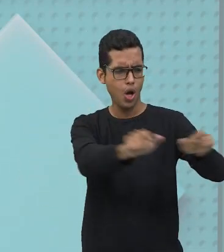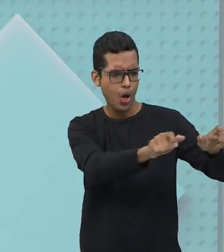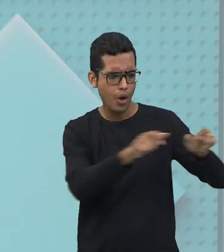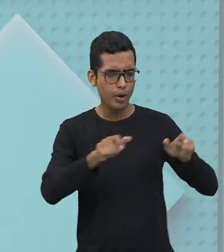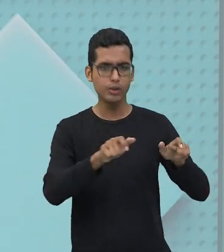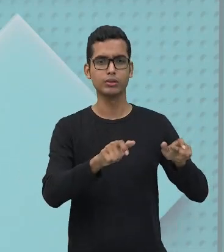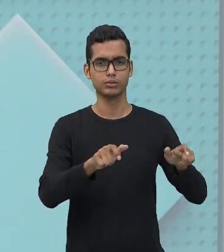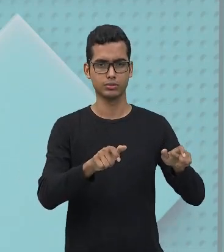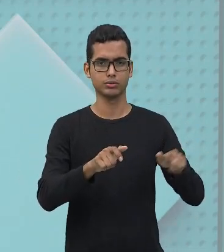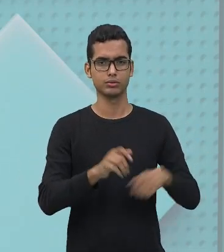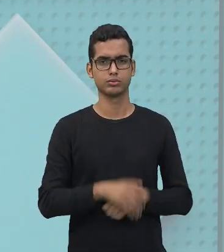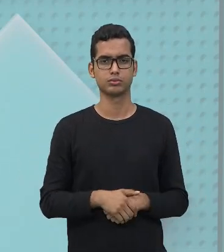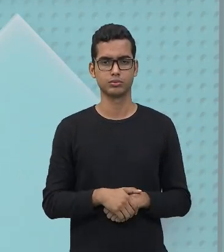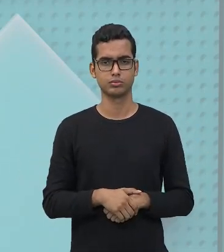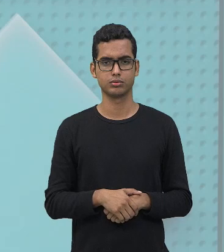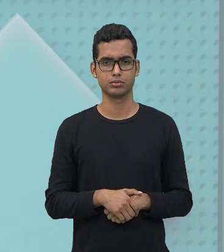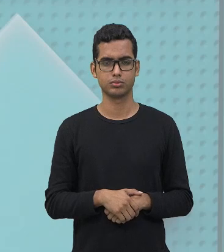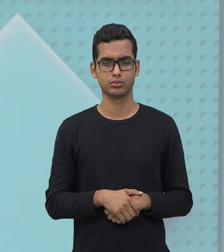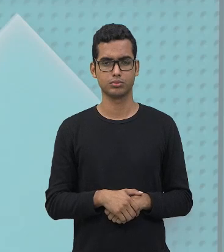estão muito...